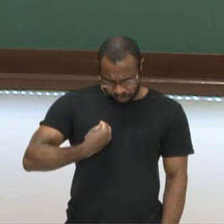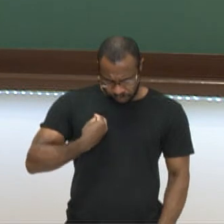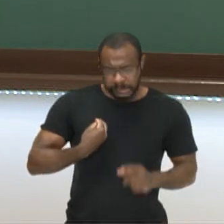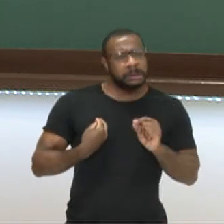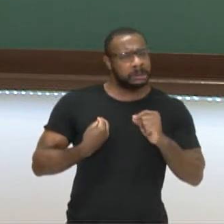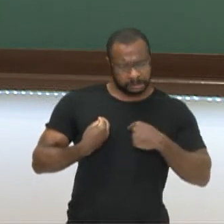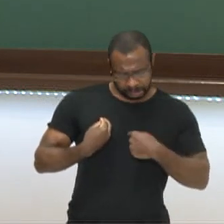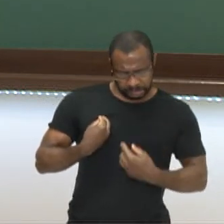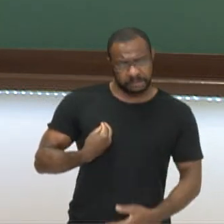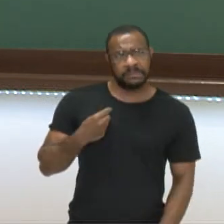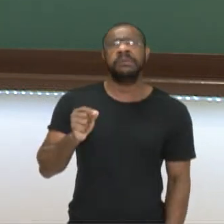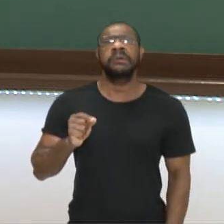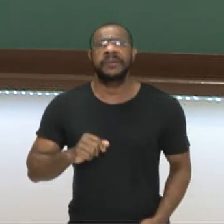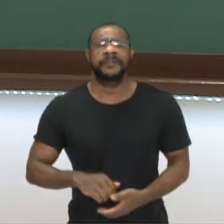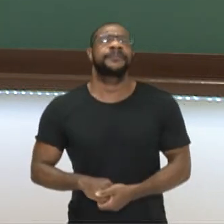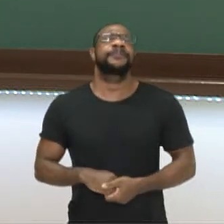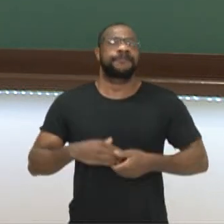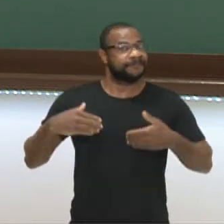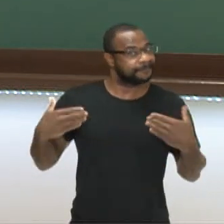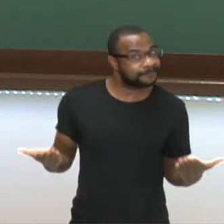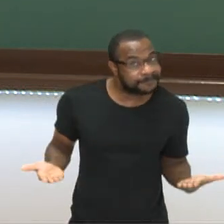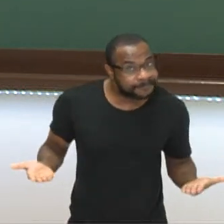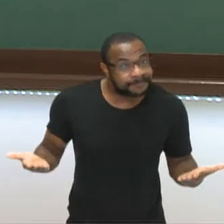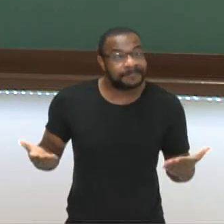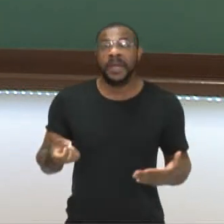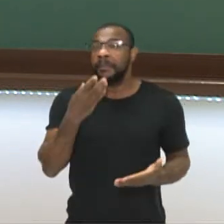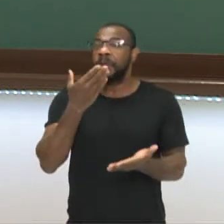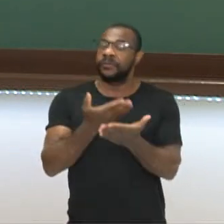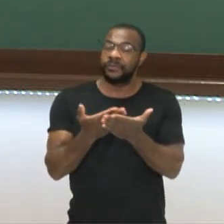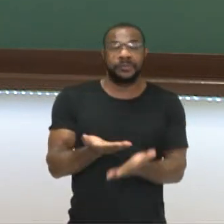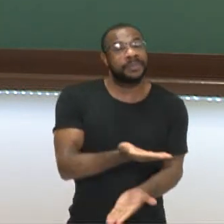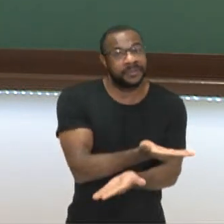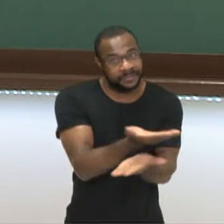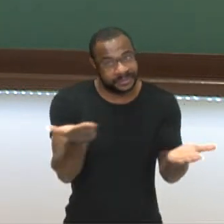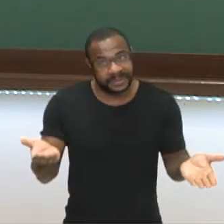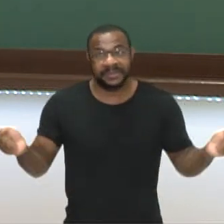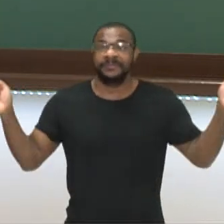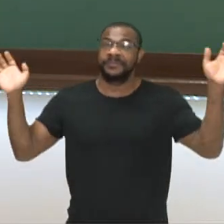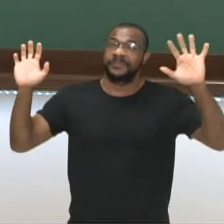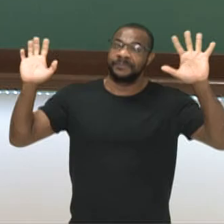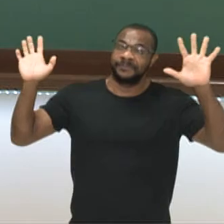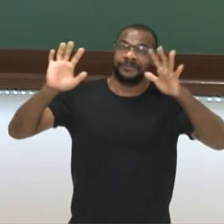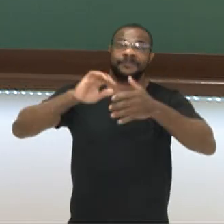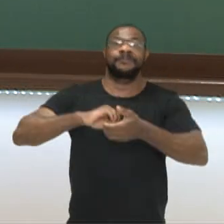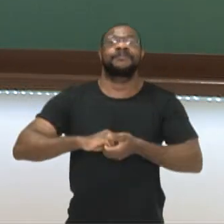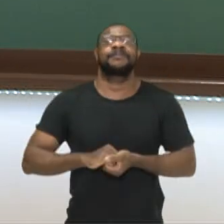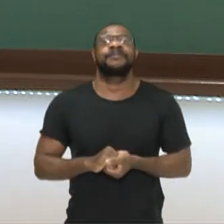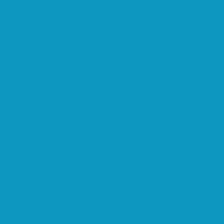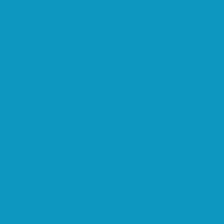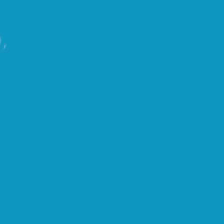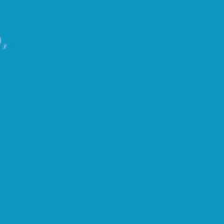você. É isso, galera. Nós vamos ficando por aqui nessa aula. Bons estudos para você. Tchau, povo!